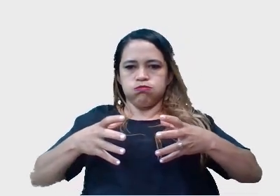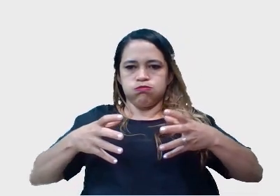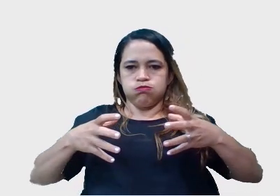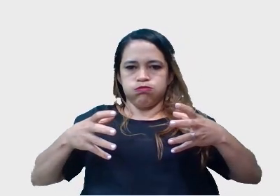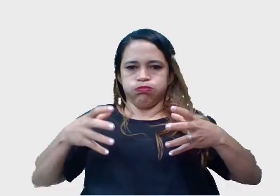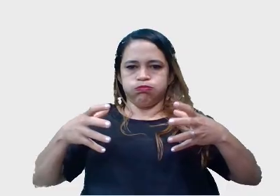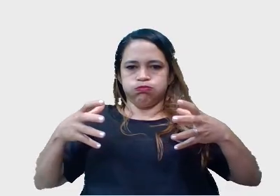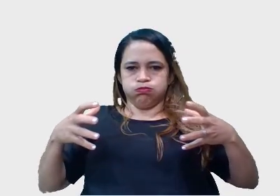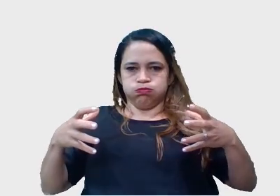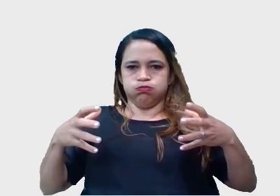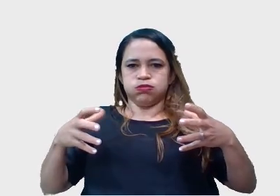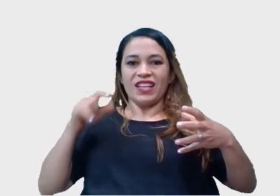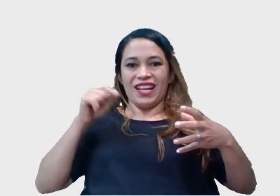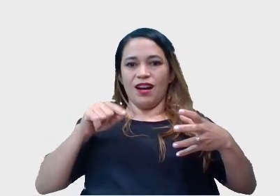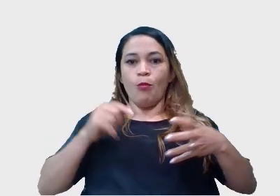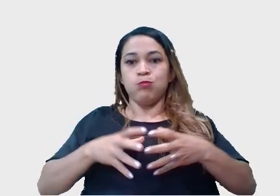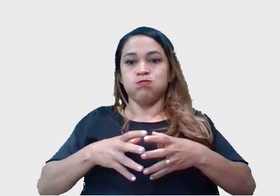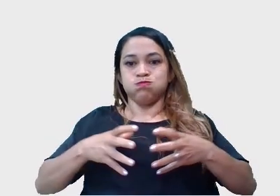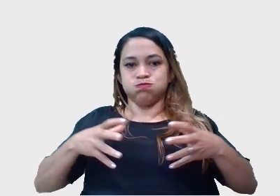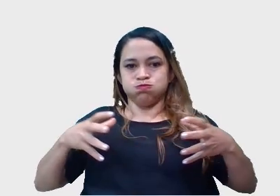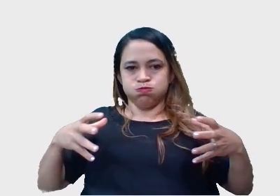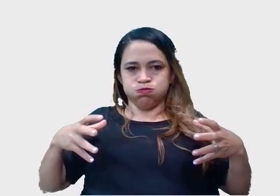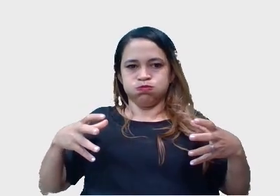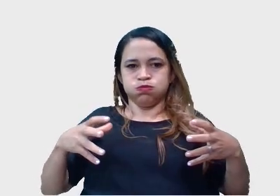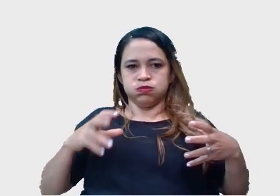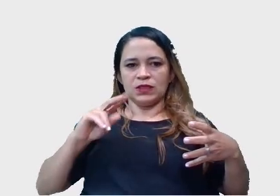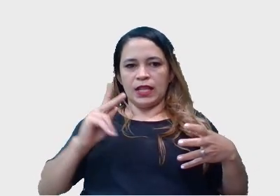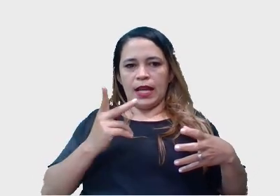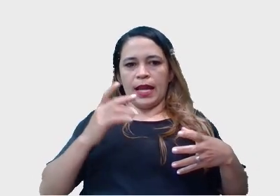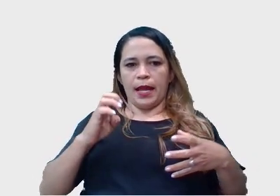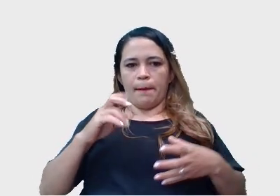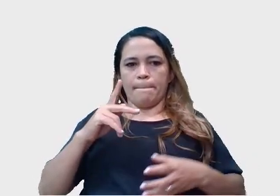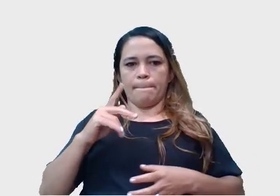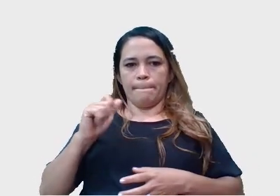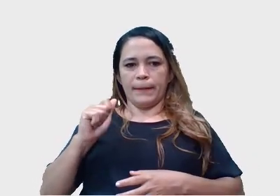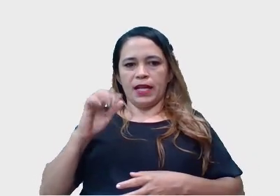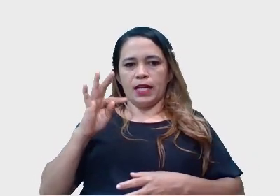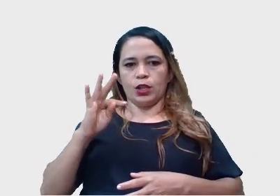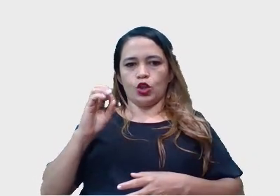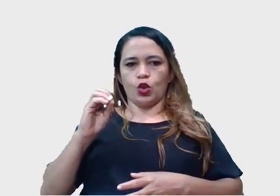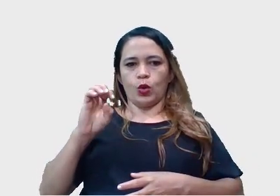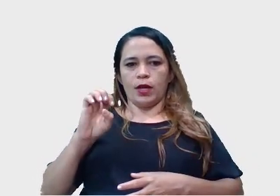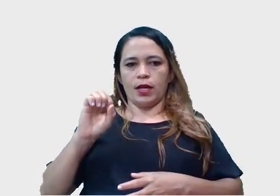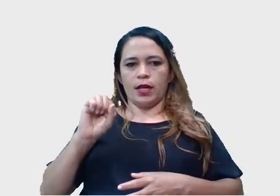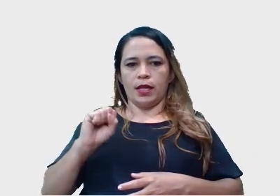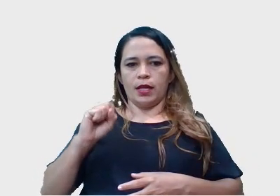inchada. É esse inchaço aqui que a gente fala esse nome um pouco estranho, chamado de